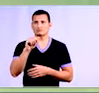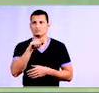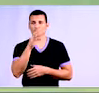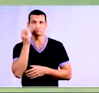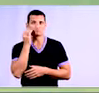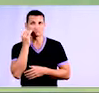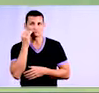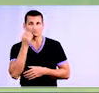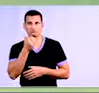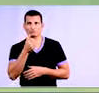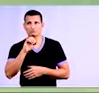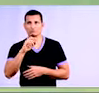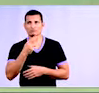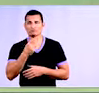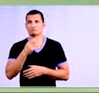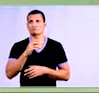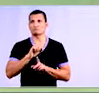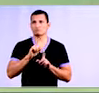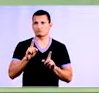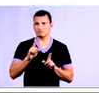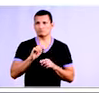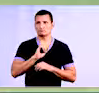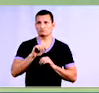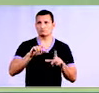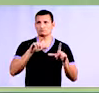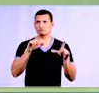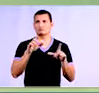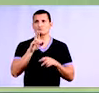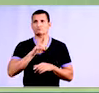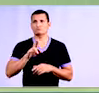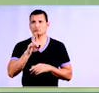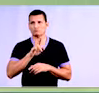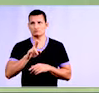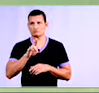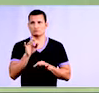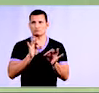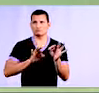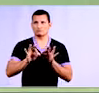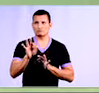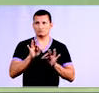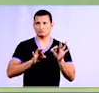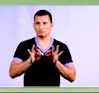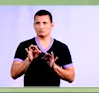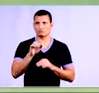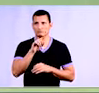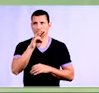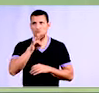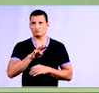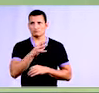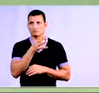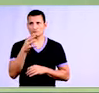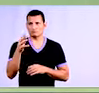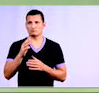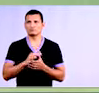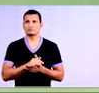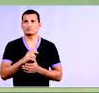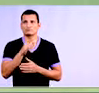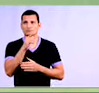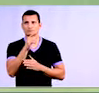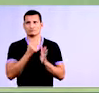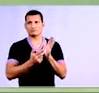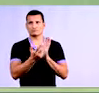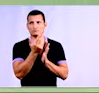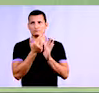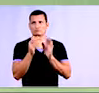válido ou não para se executar, para se utilizar e organizar esse quadro. Essa ilustração